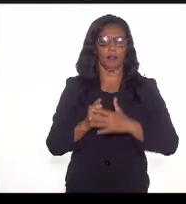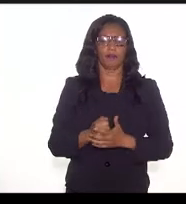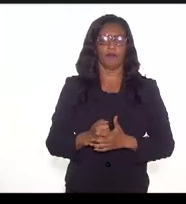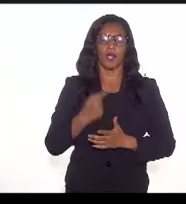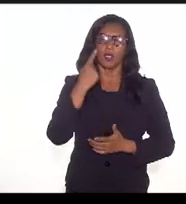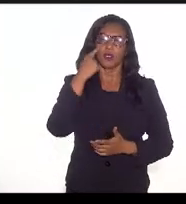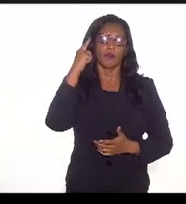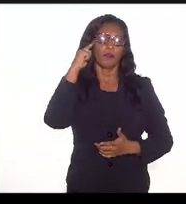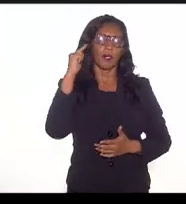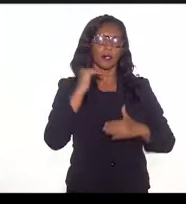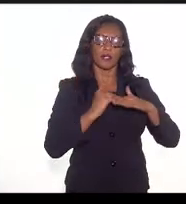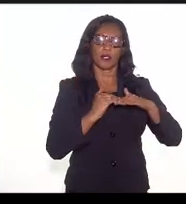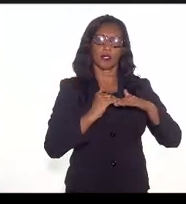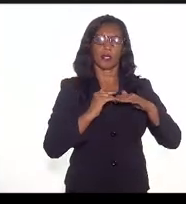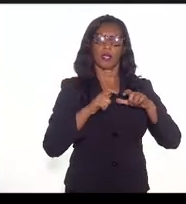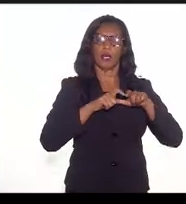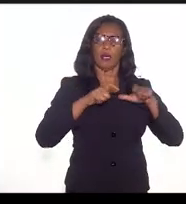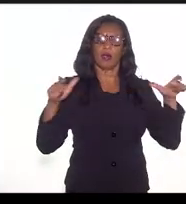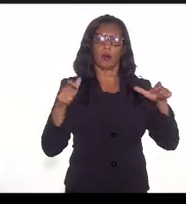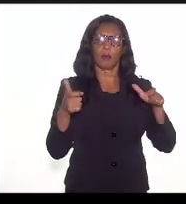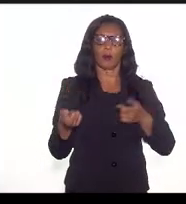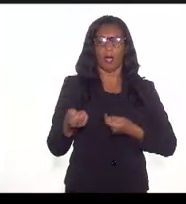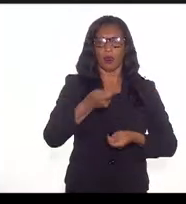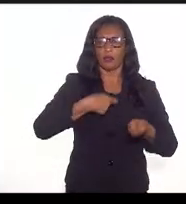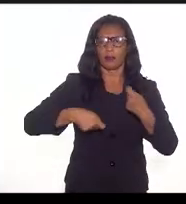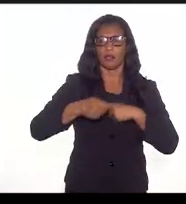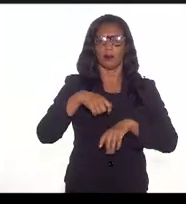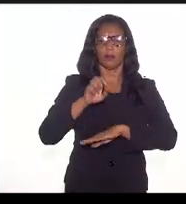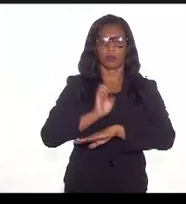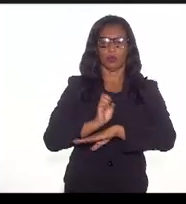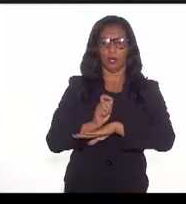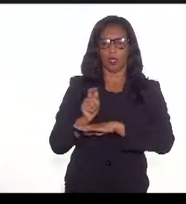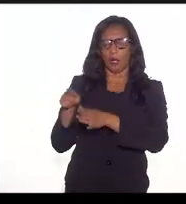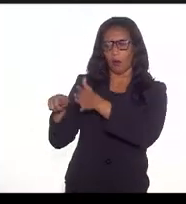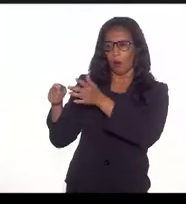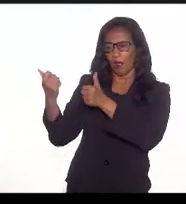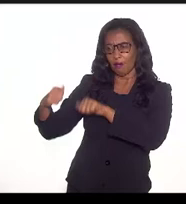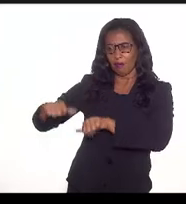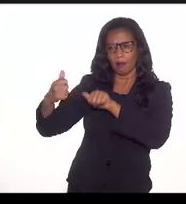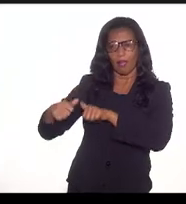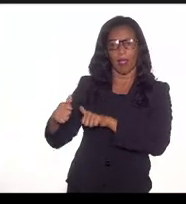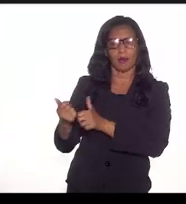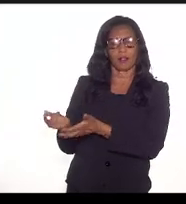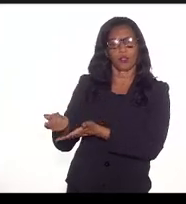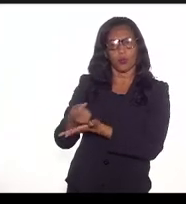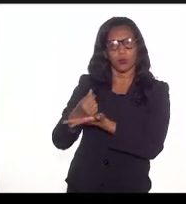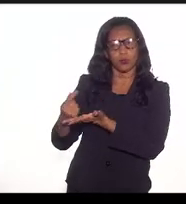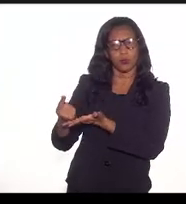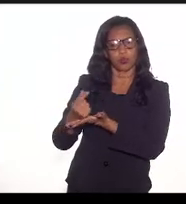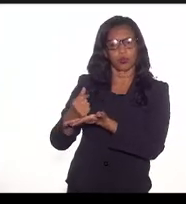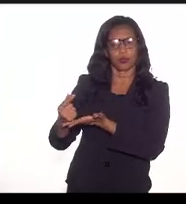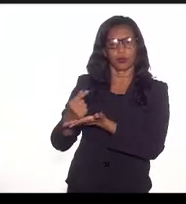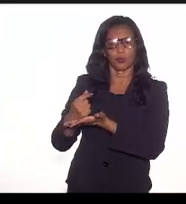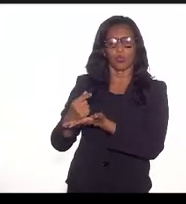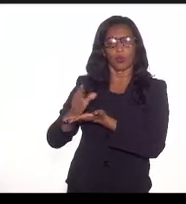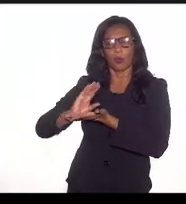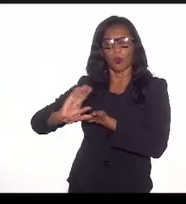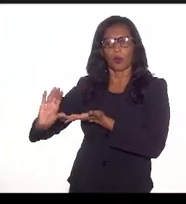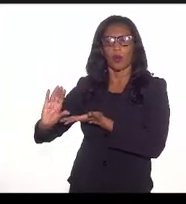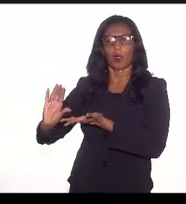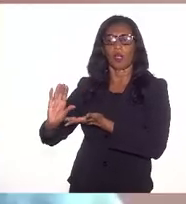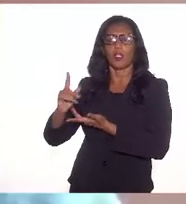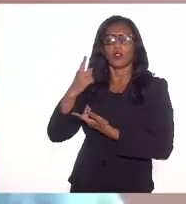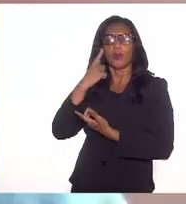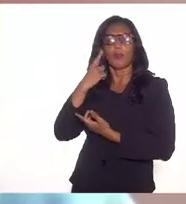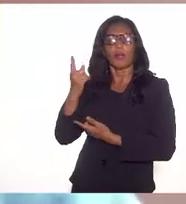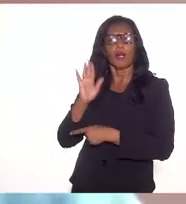economia do Estado. E a gente vem revendo a metodologia de análise de crédito, exigência de garantia, para realmente que a gente consiga atender, né, o